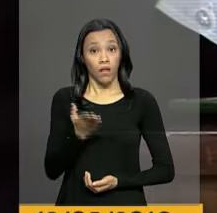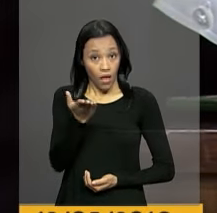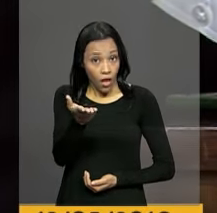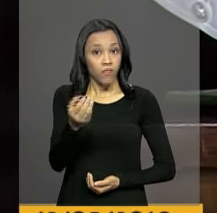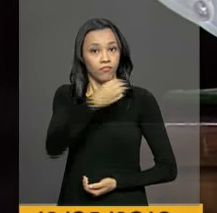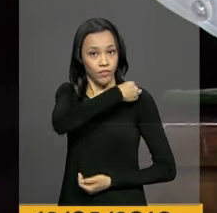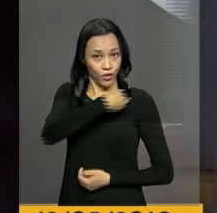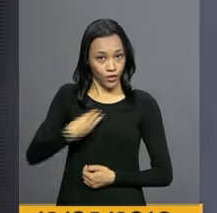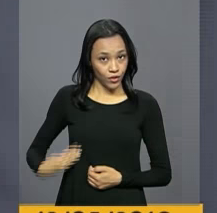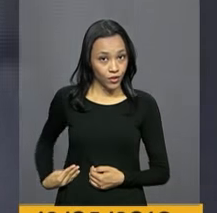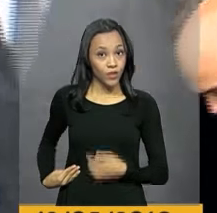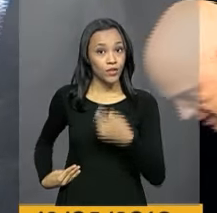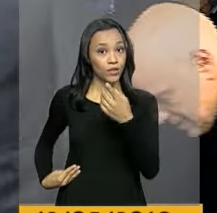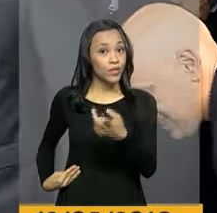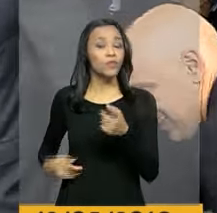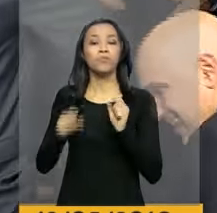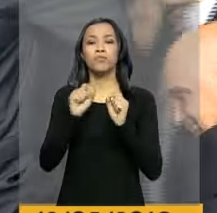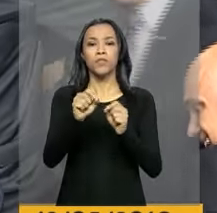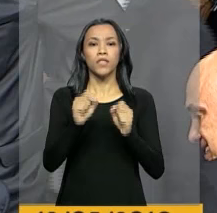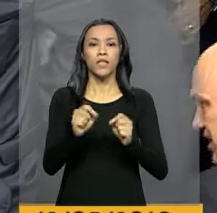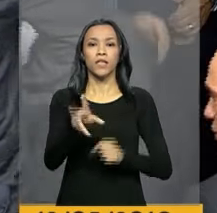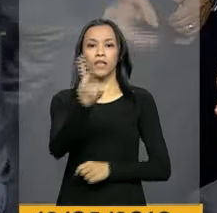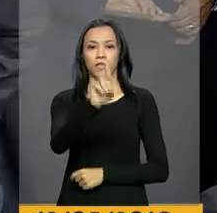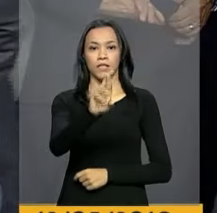Ministro de Estado das Relações Exteriores.